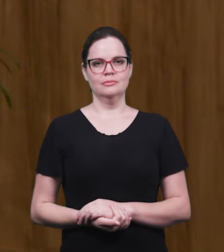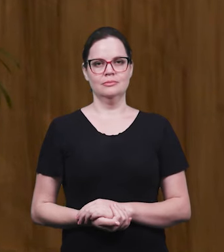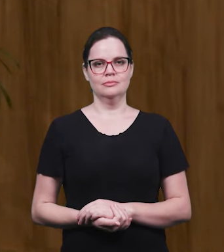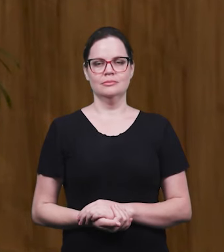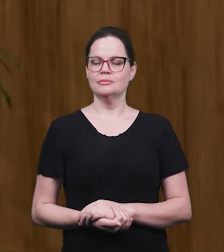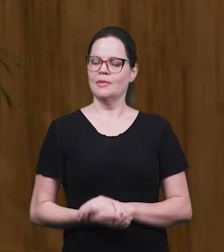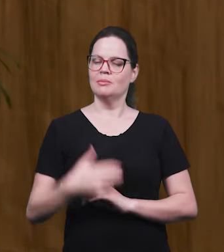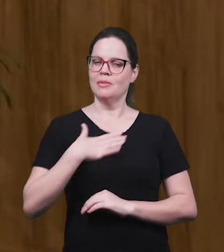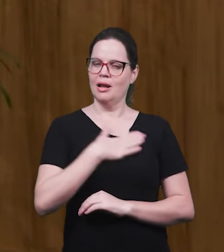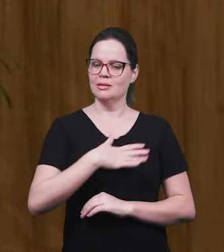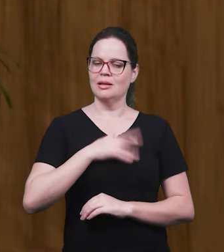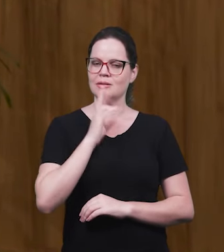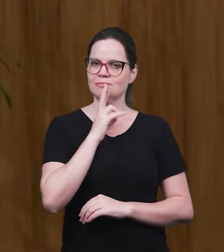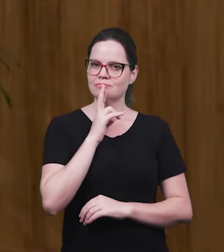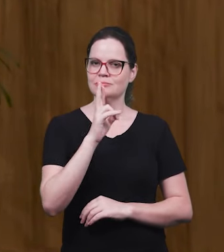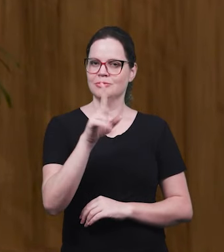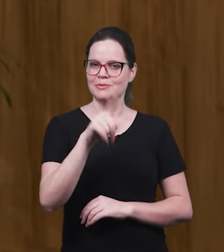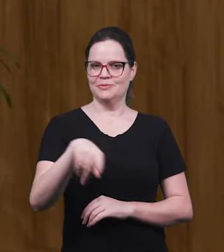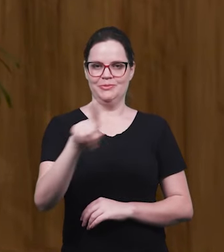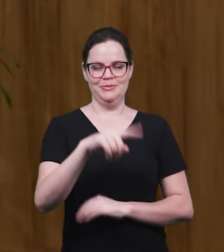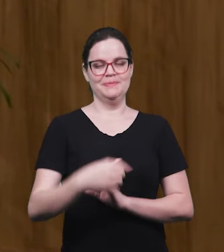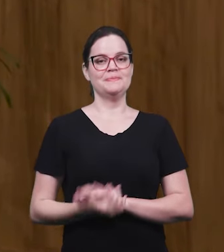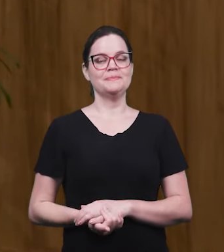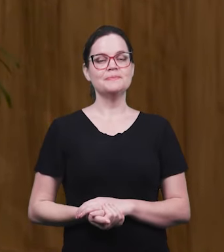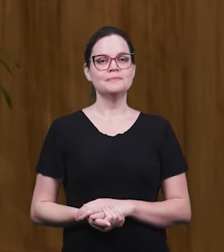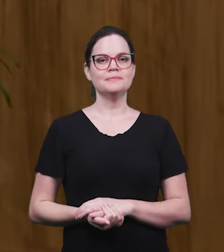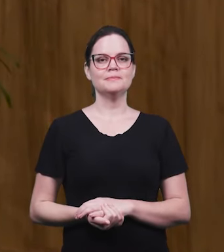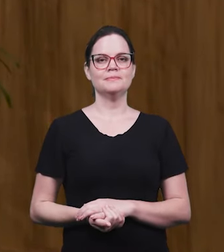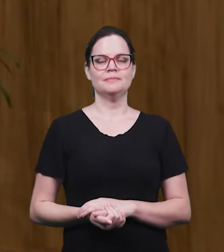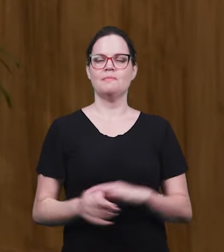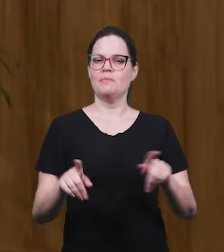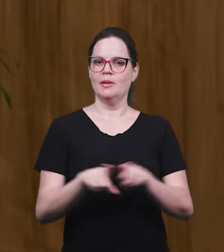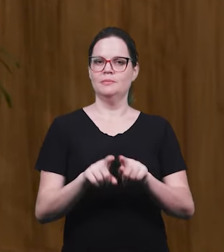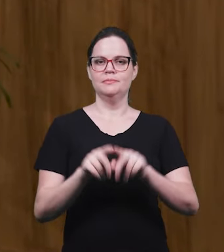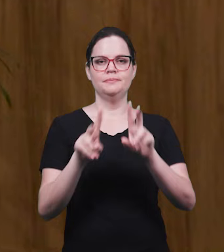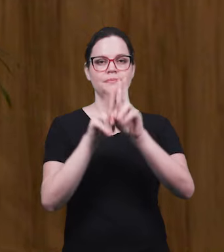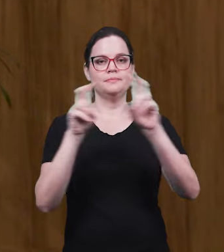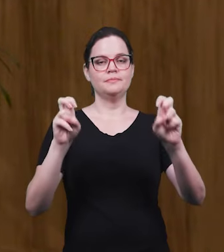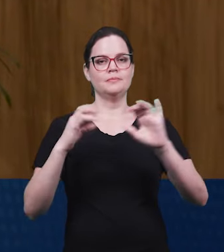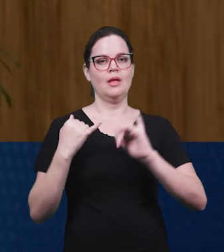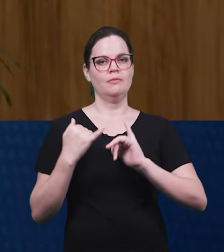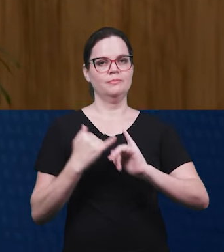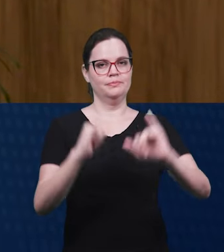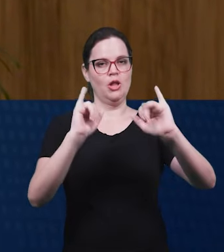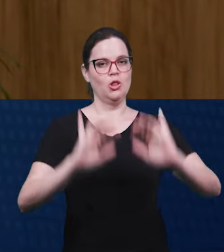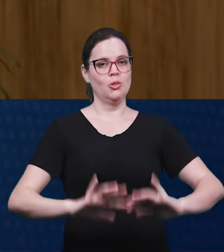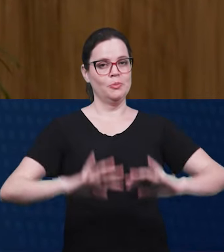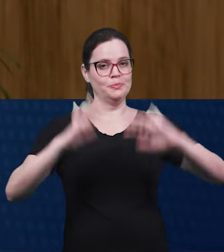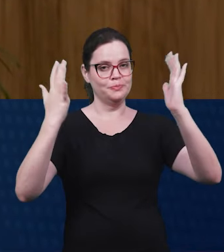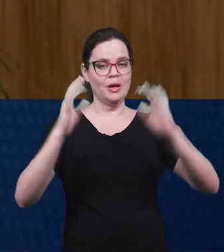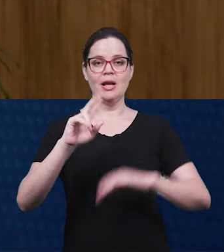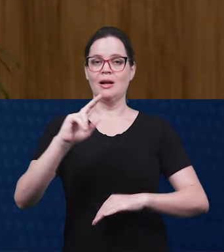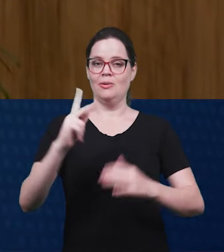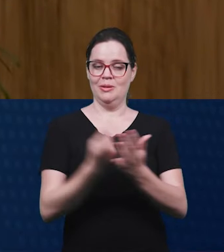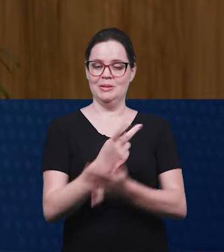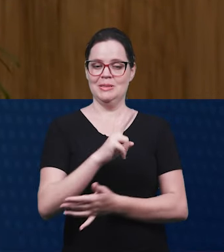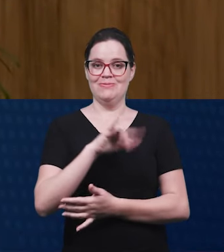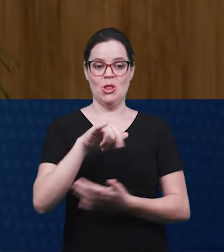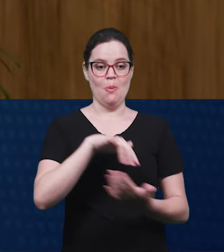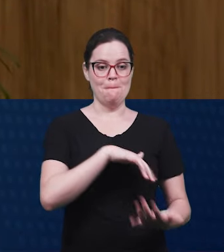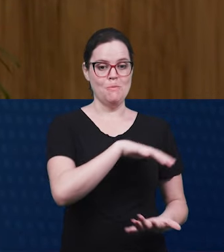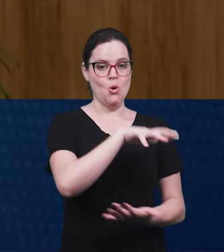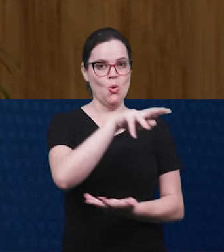momentododireito@presbitério.org.br. Vai ser um prazer te responder. E gostaríamos também de falar acerca do evento mundial da Igreja Maranata,